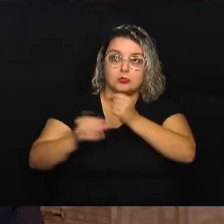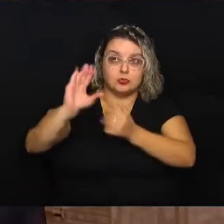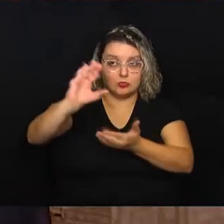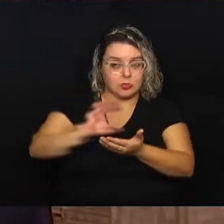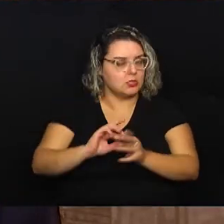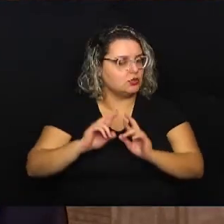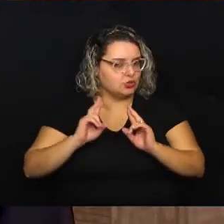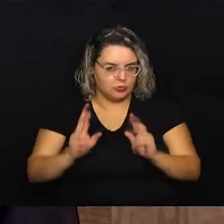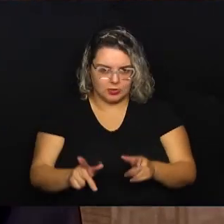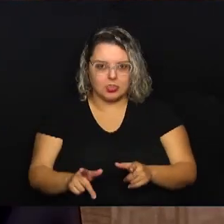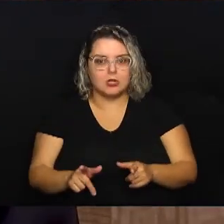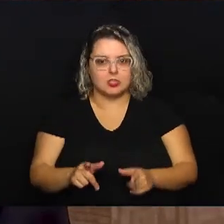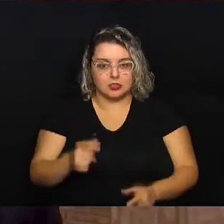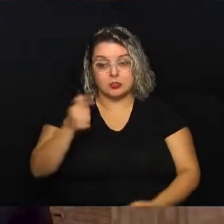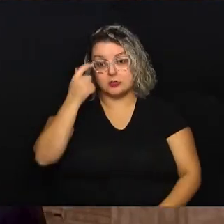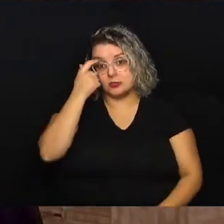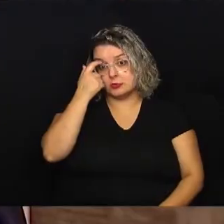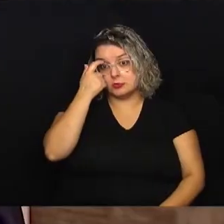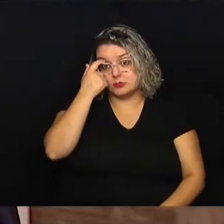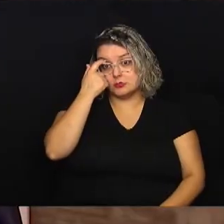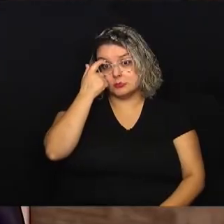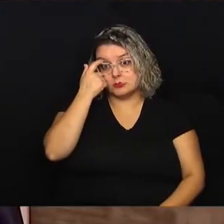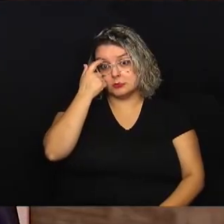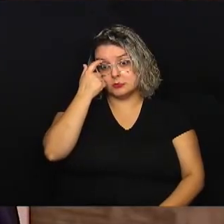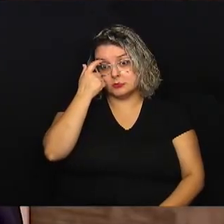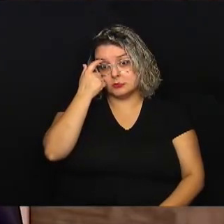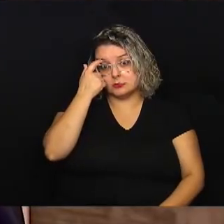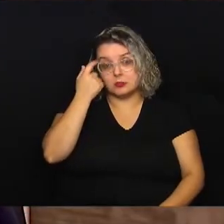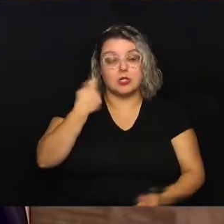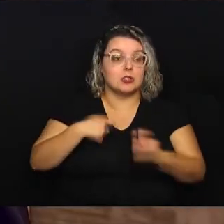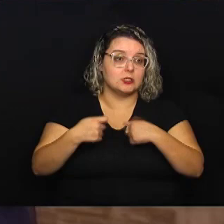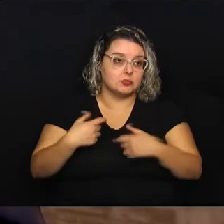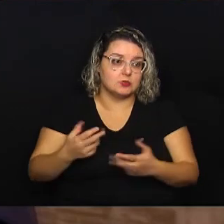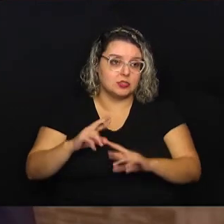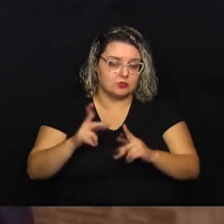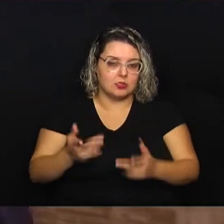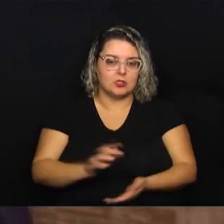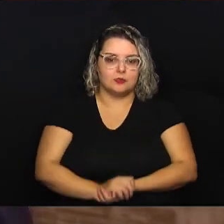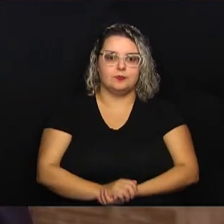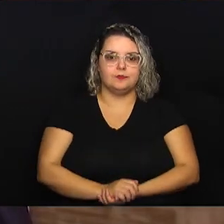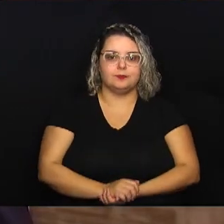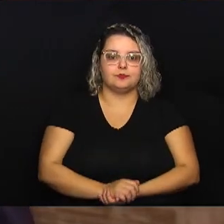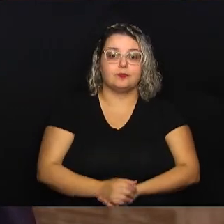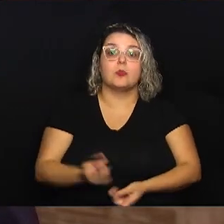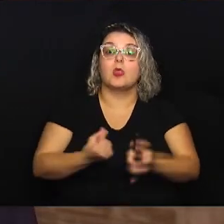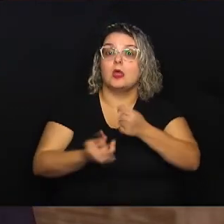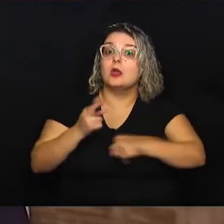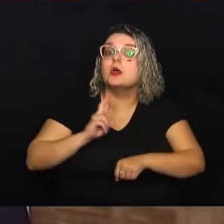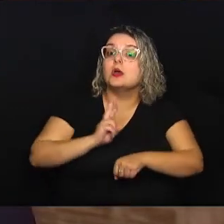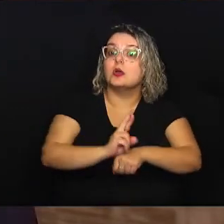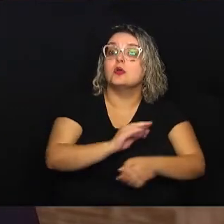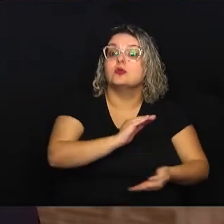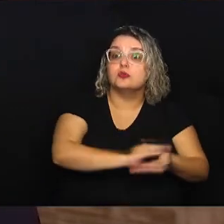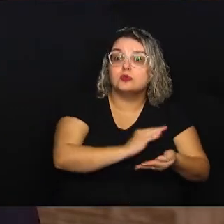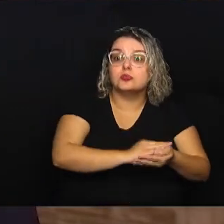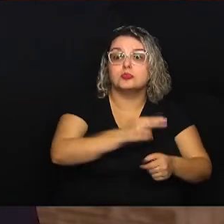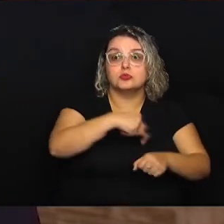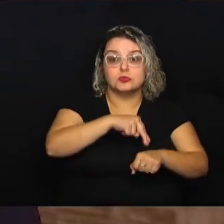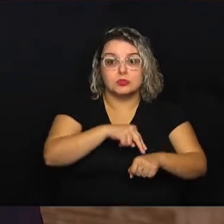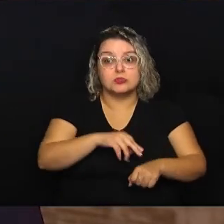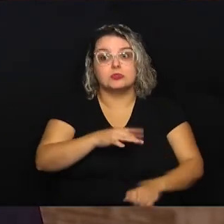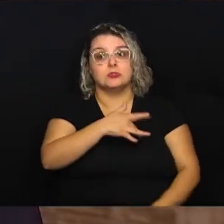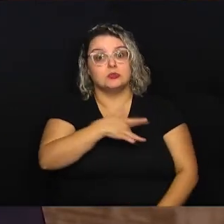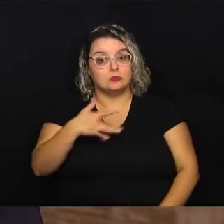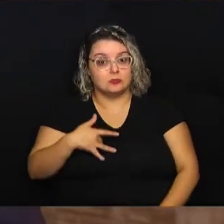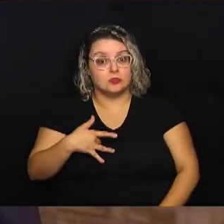diferente para a administração. Esse é um recurso que vem do Fundo Nacional de Saúde para o Fundo Municipal de